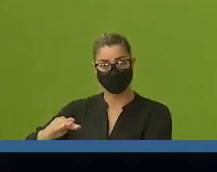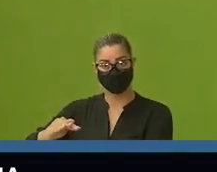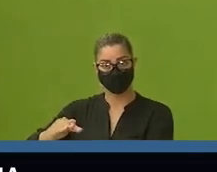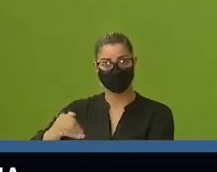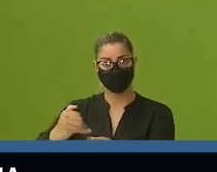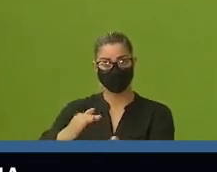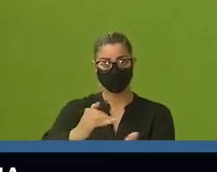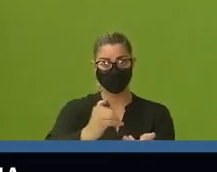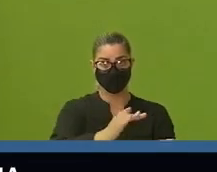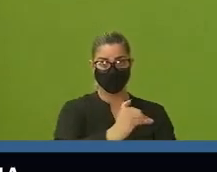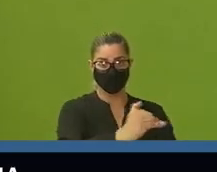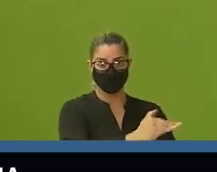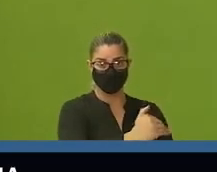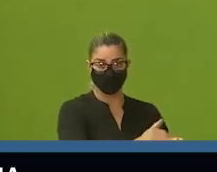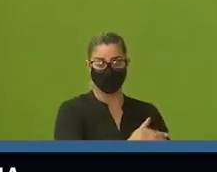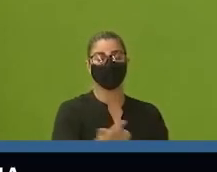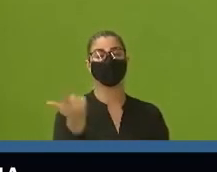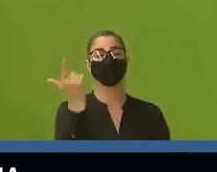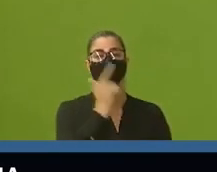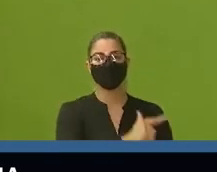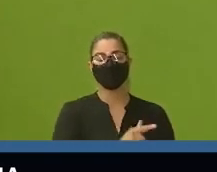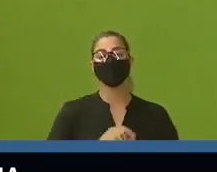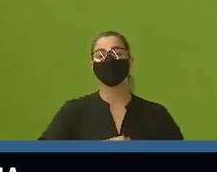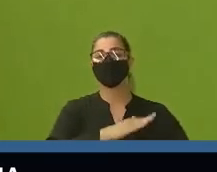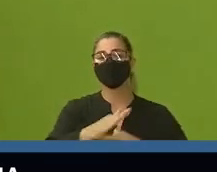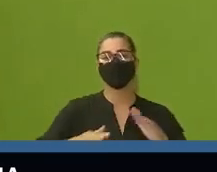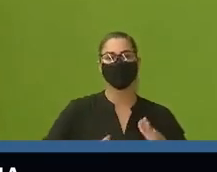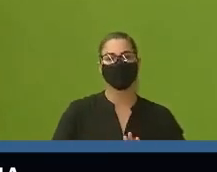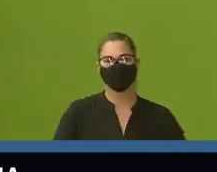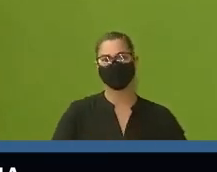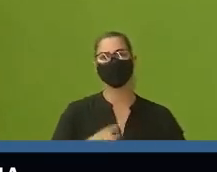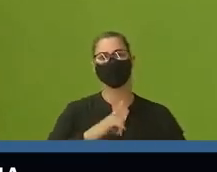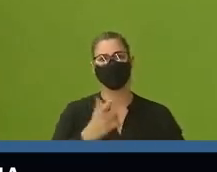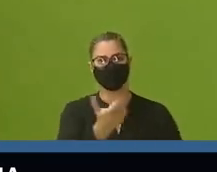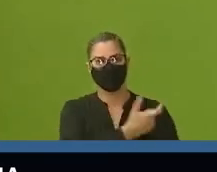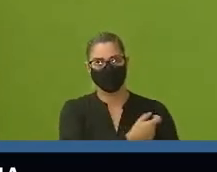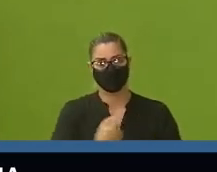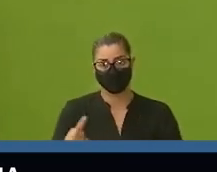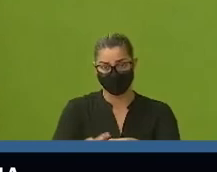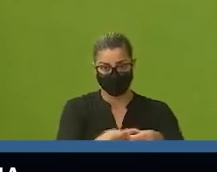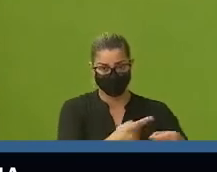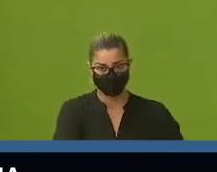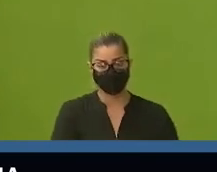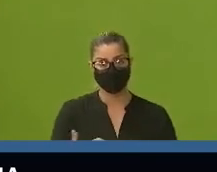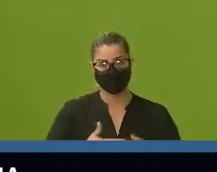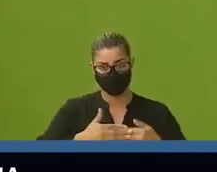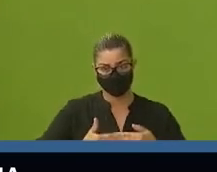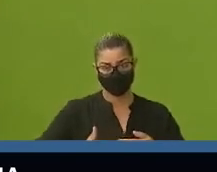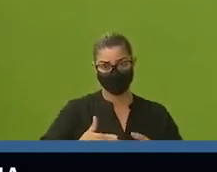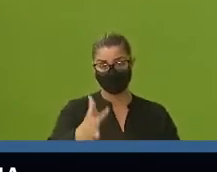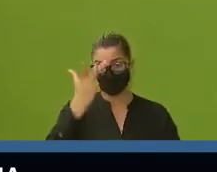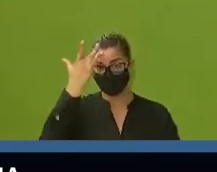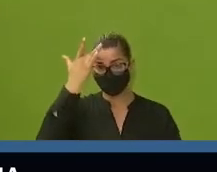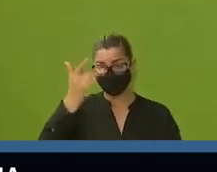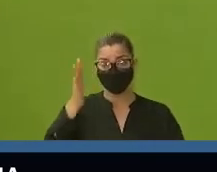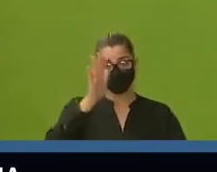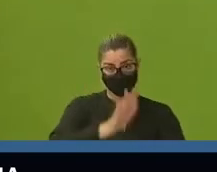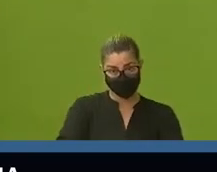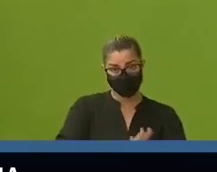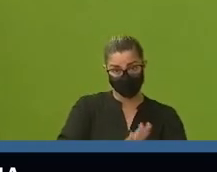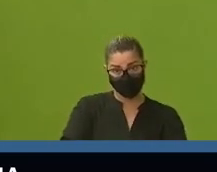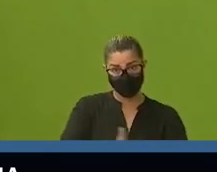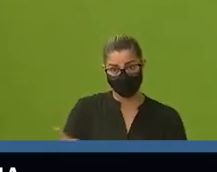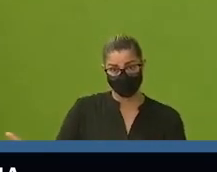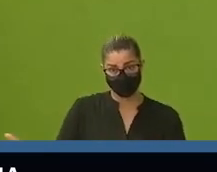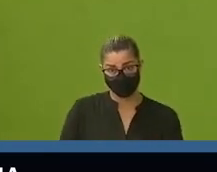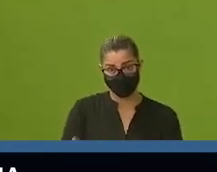possibilita. Vai possibilitar todos os municípios fazer uma campanha bastante forte amanhã, hoje à tarde,